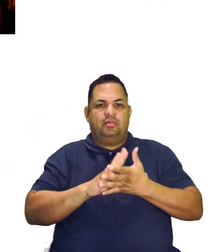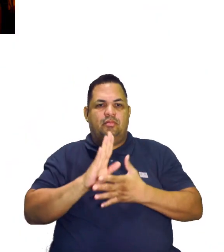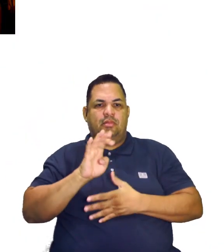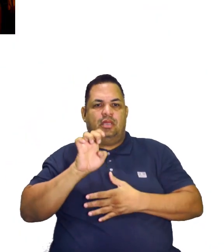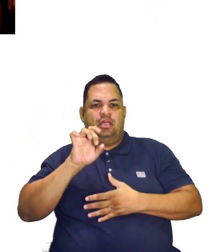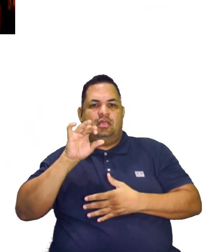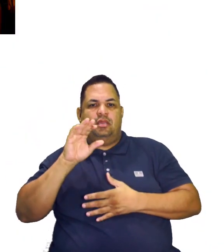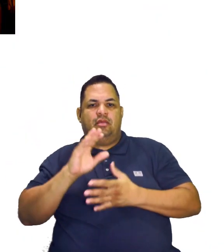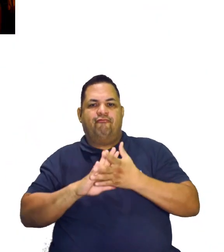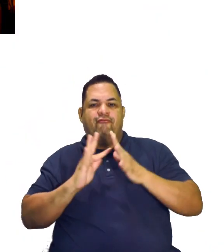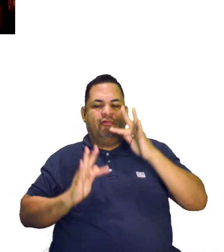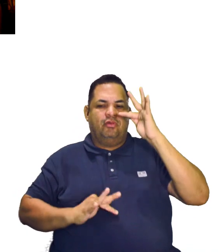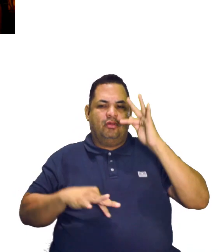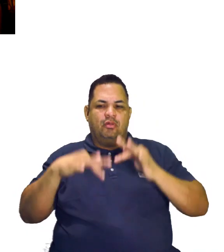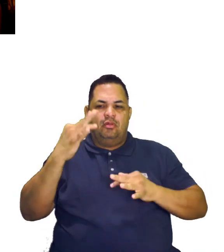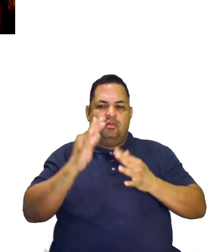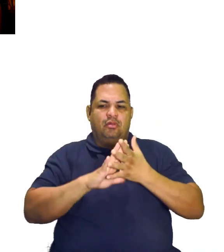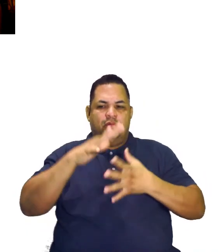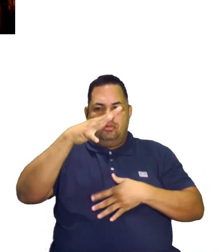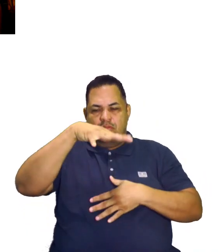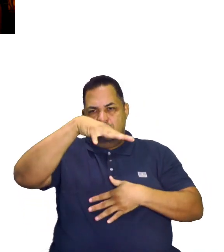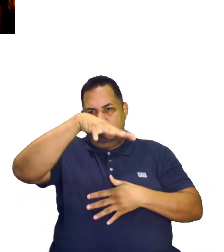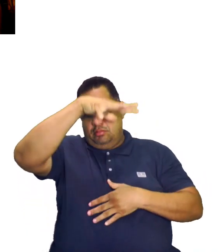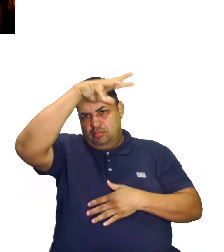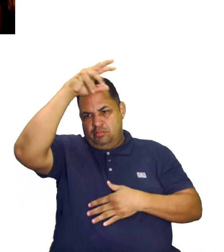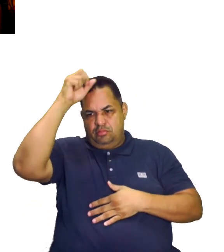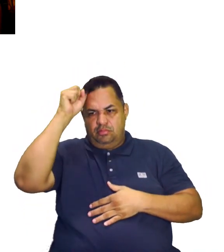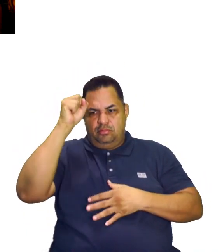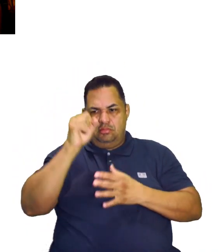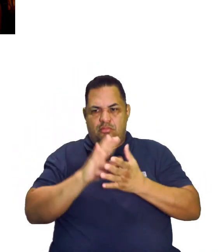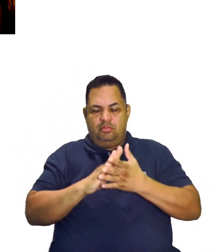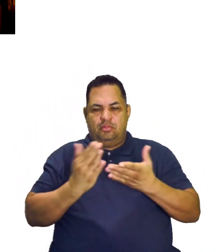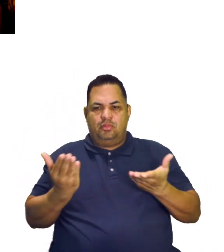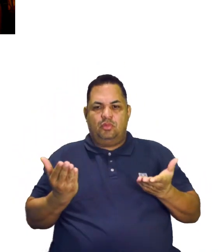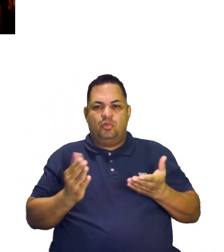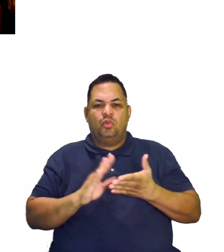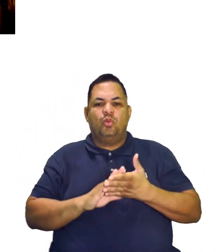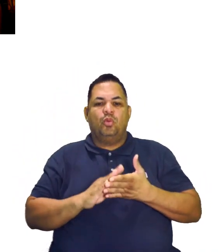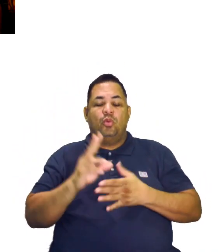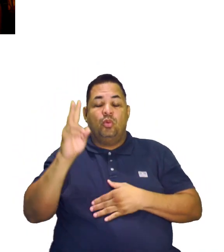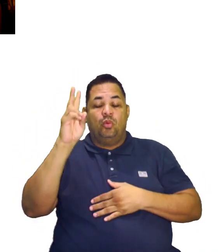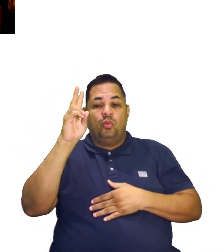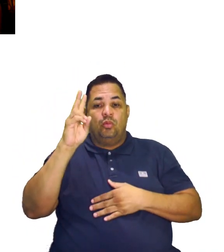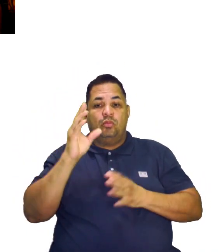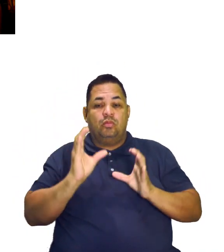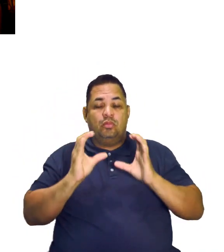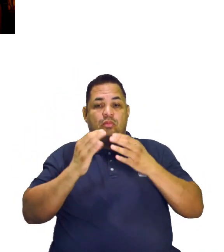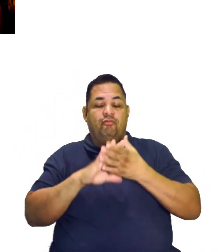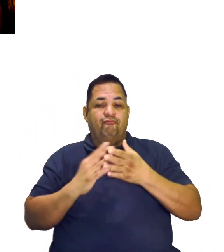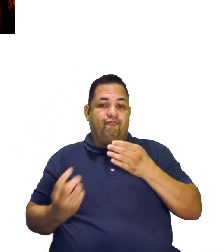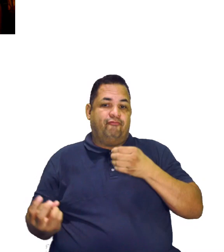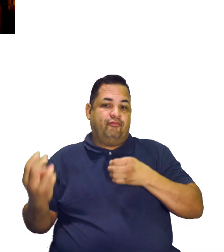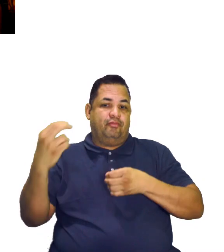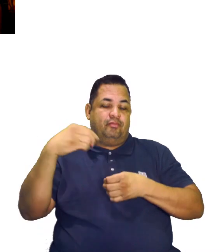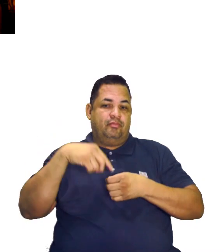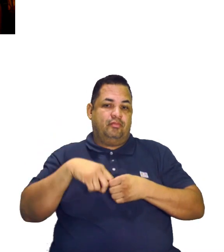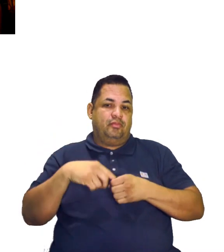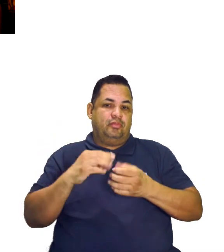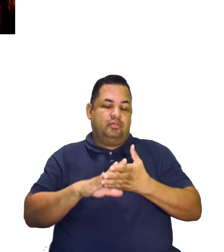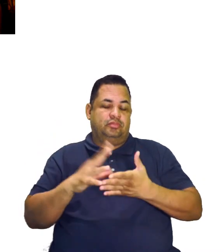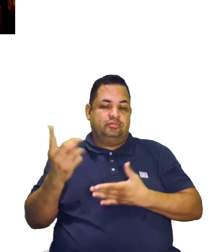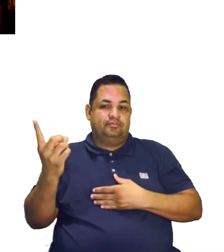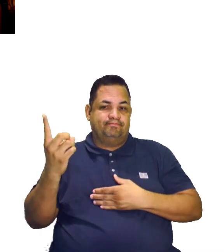folclórico, do Amazonas, que é um grupo que resgata as danças, né,